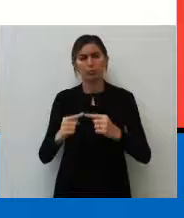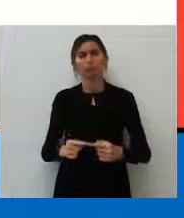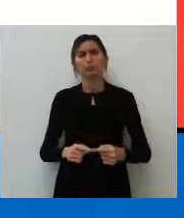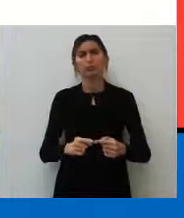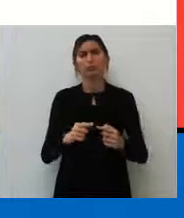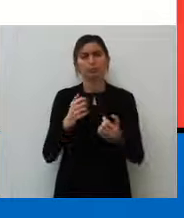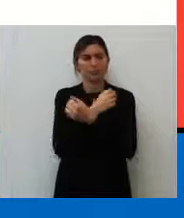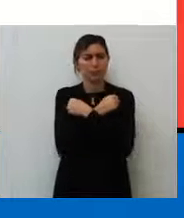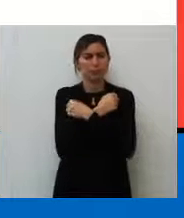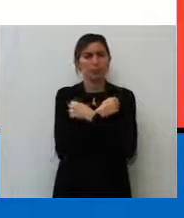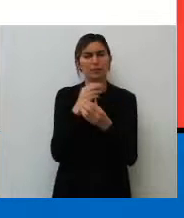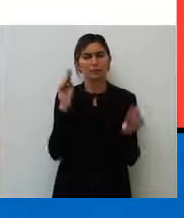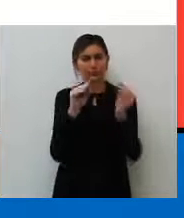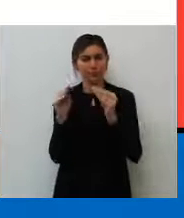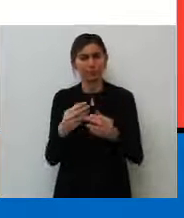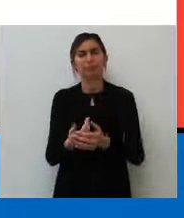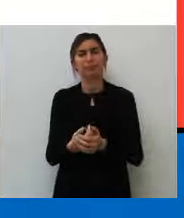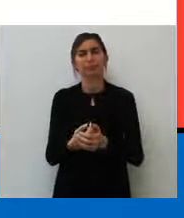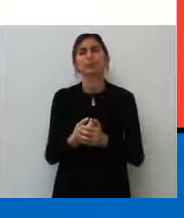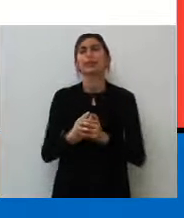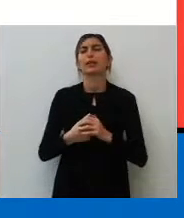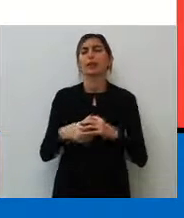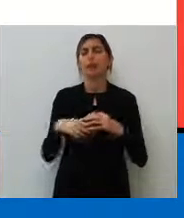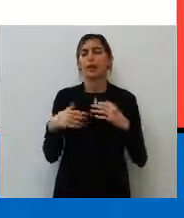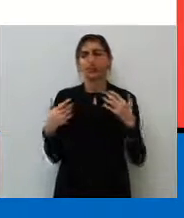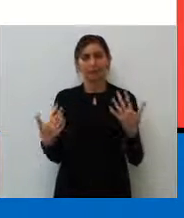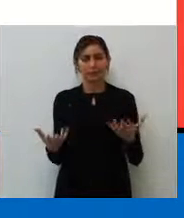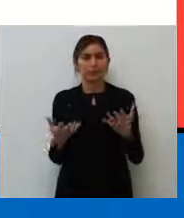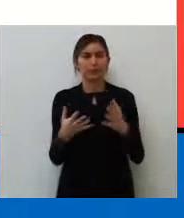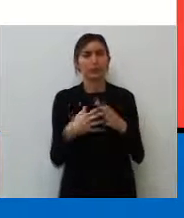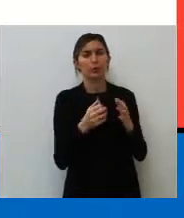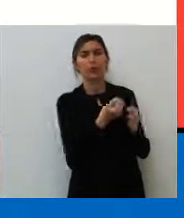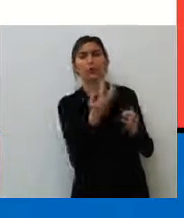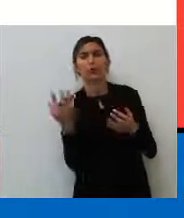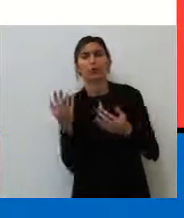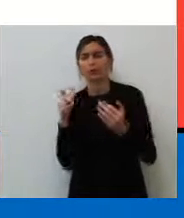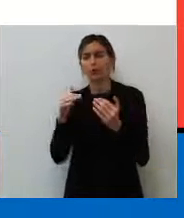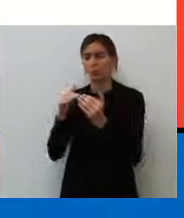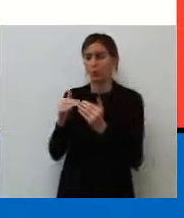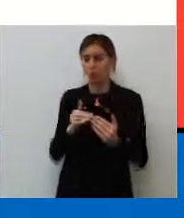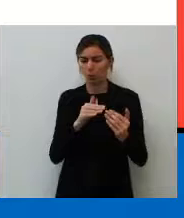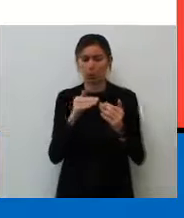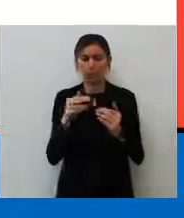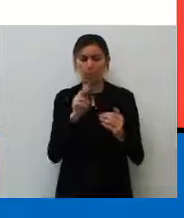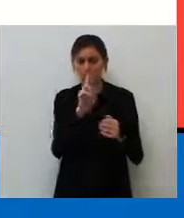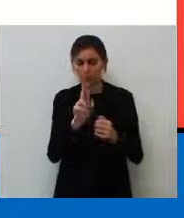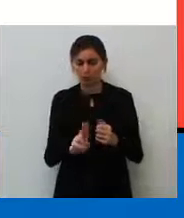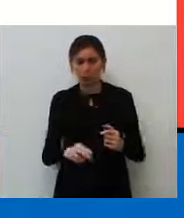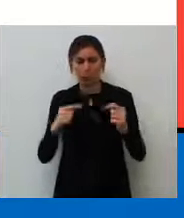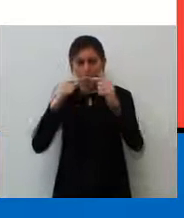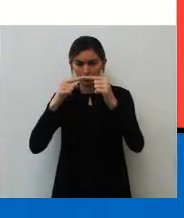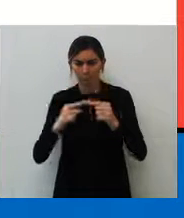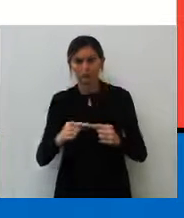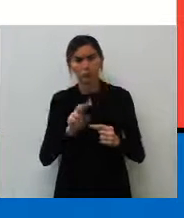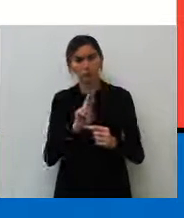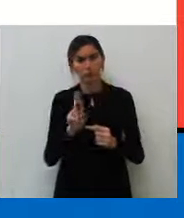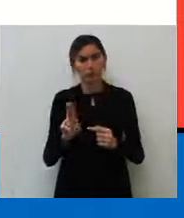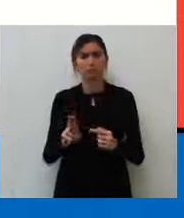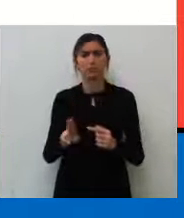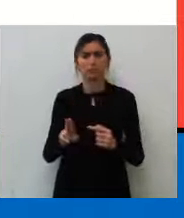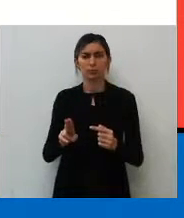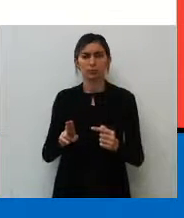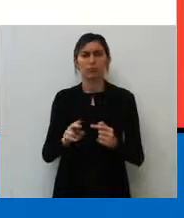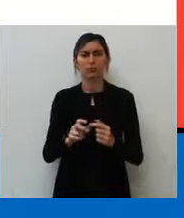um grande abraço para senhora o cheiro no coração viu da erem santa terezinha quando é que a concordância nominal ou